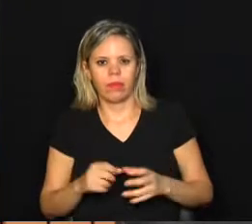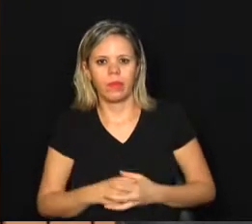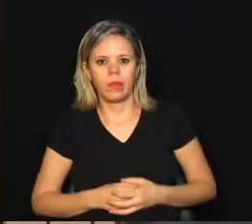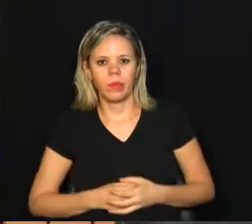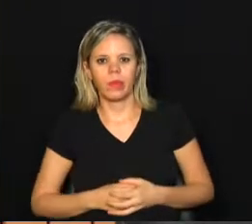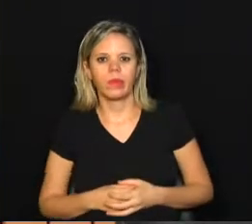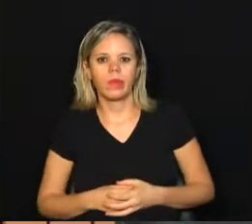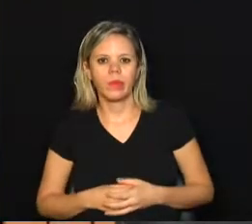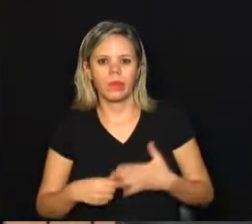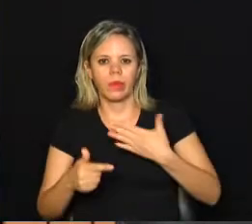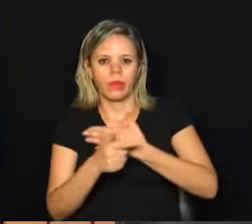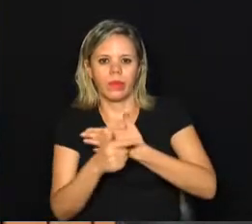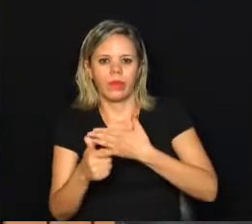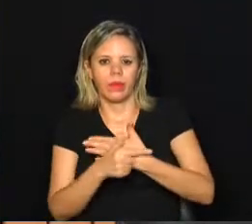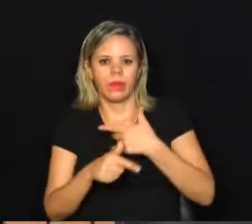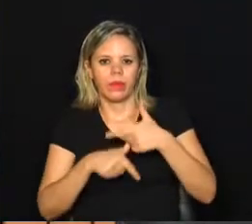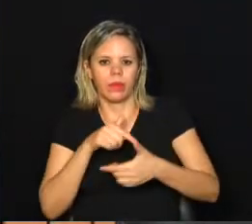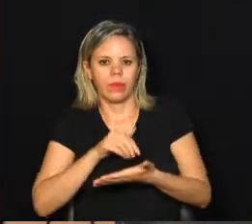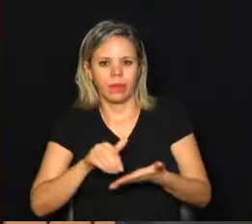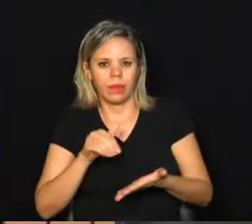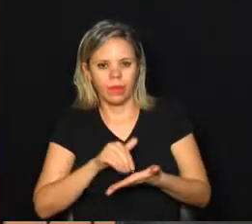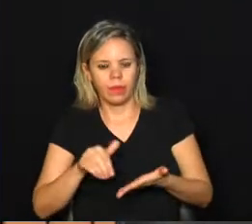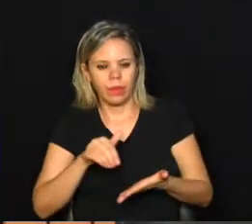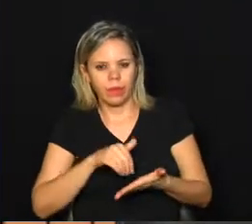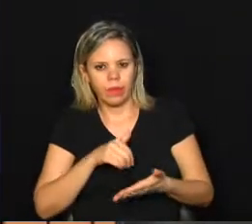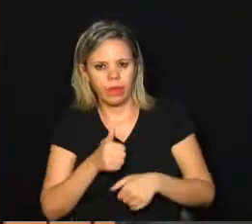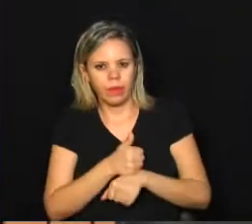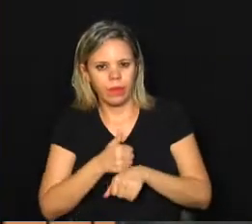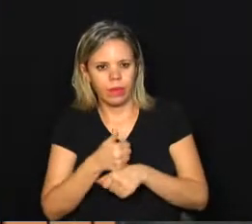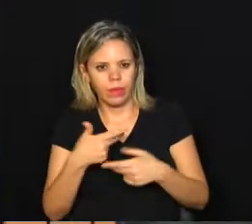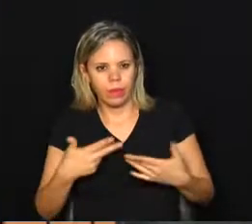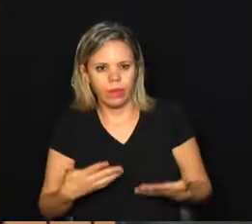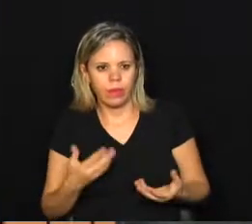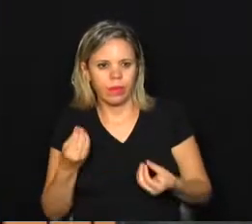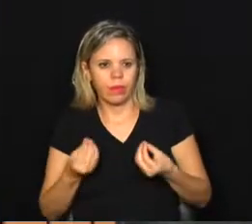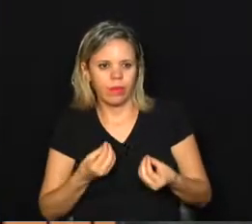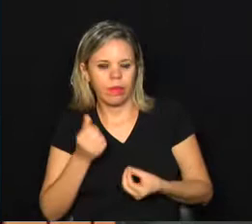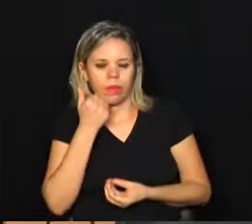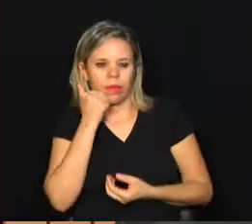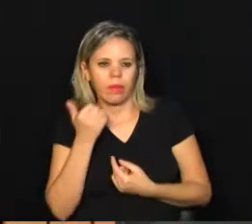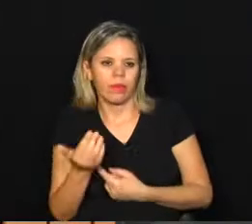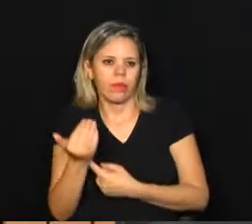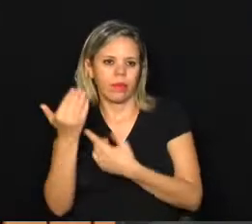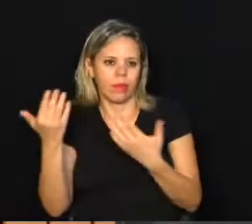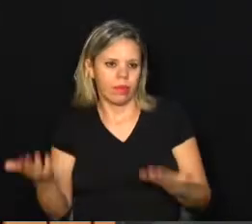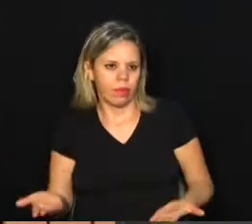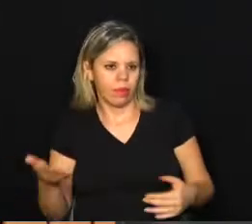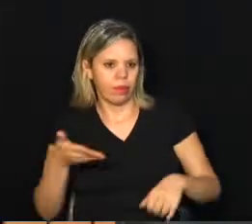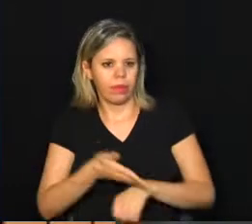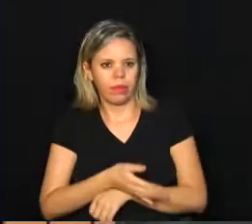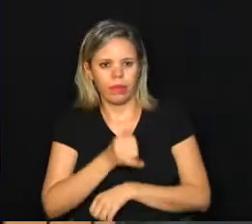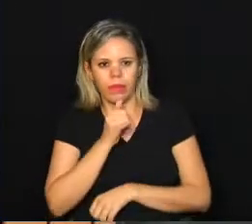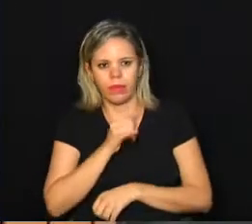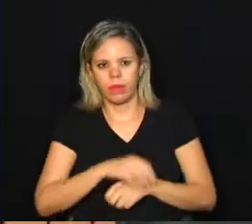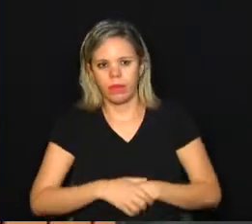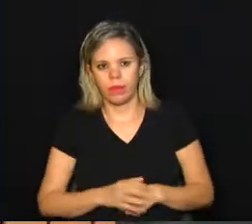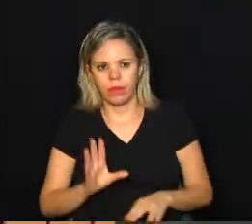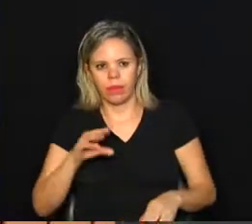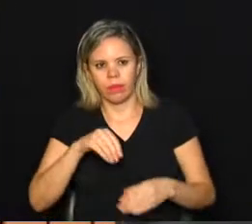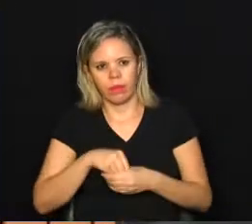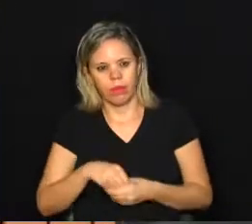o papel dela, do papel da secretaria e como que a ciência e tecnologia aí entra dentro